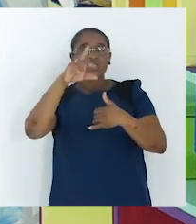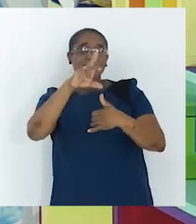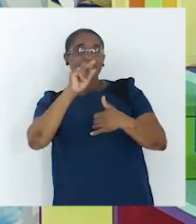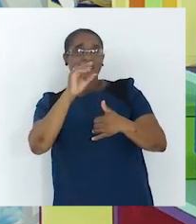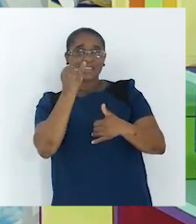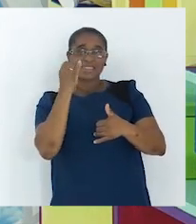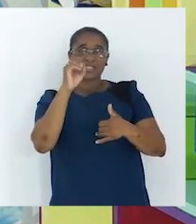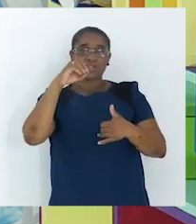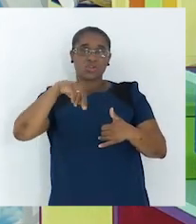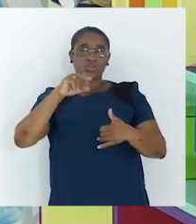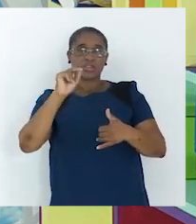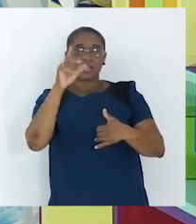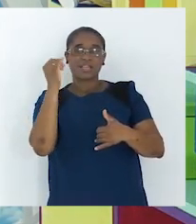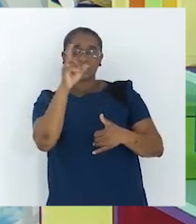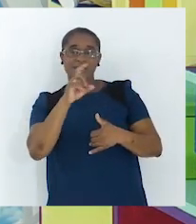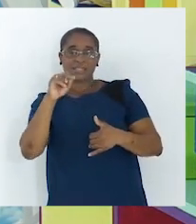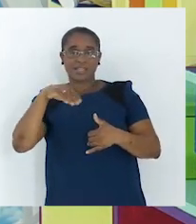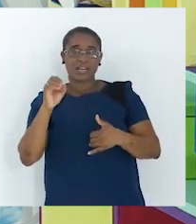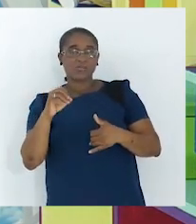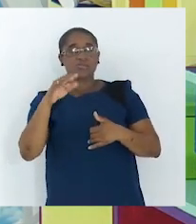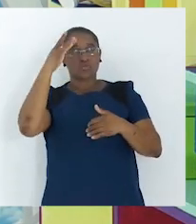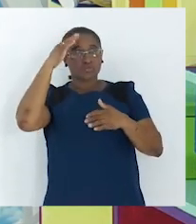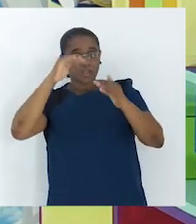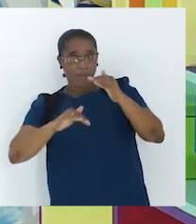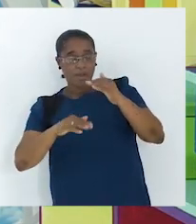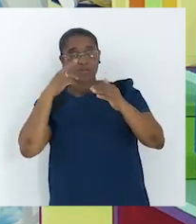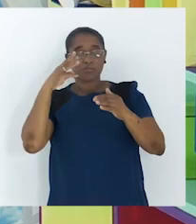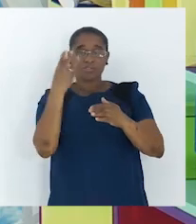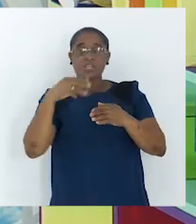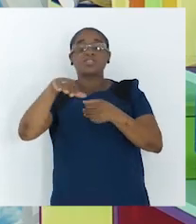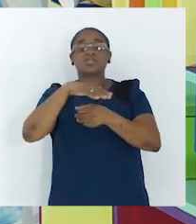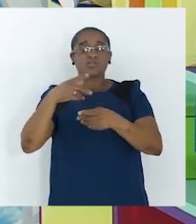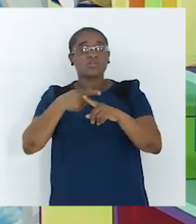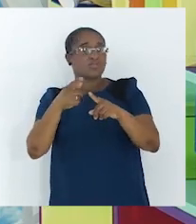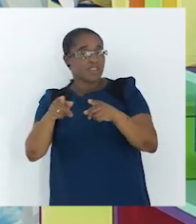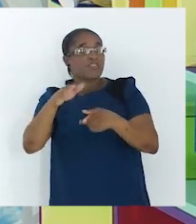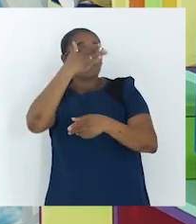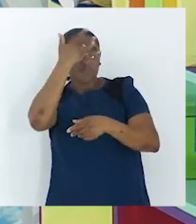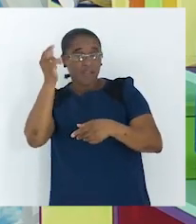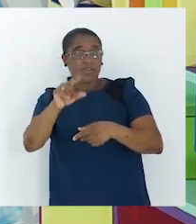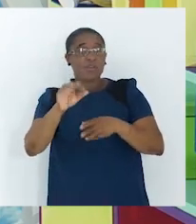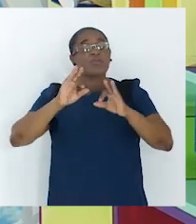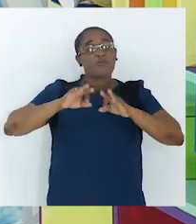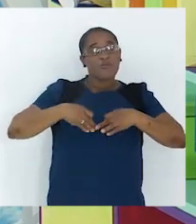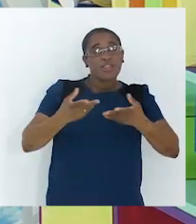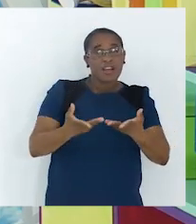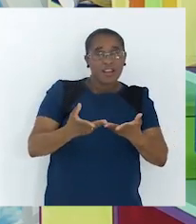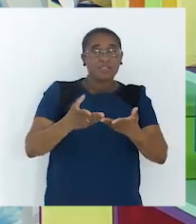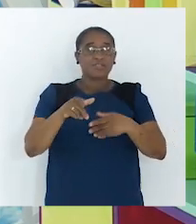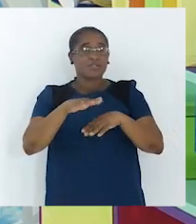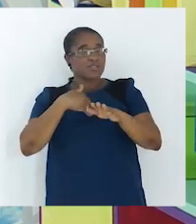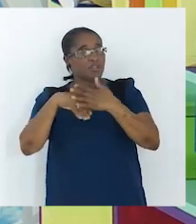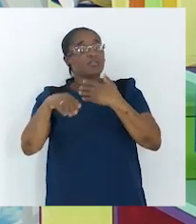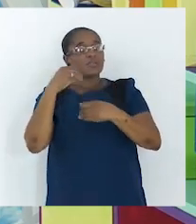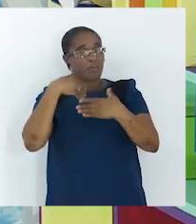os dominadores e vimos três casos na frente anos exemplificamos e finalmente passamos a